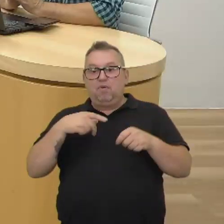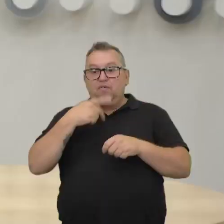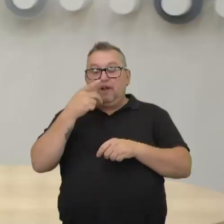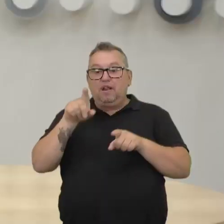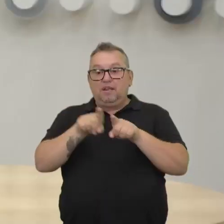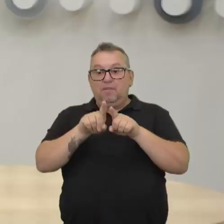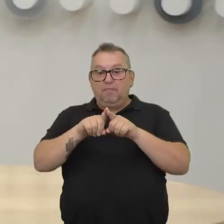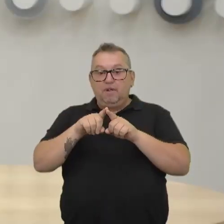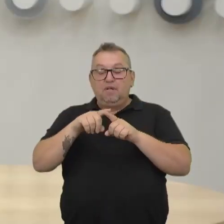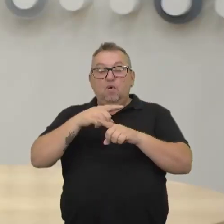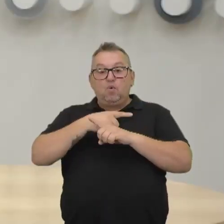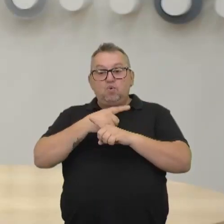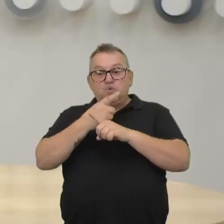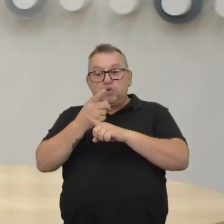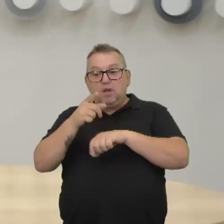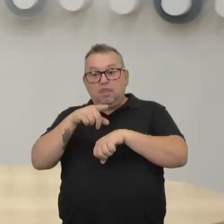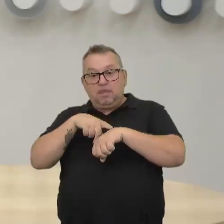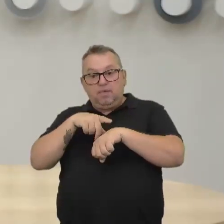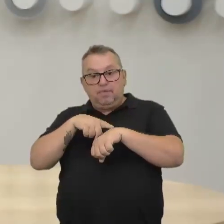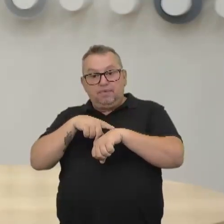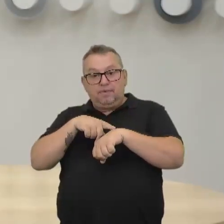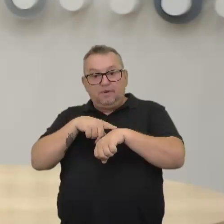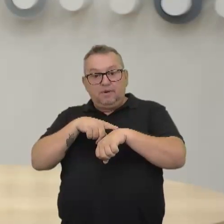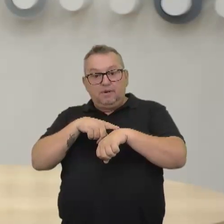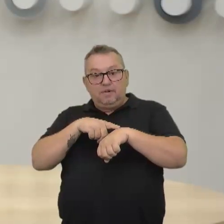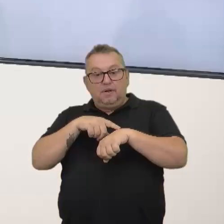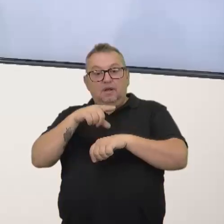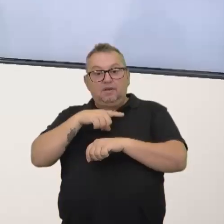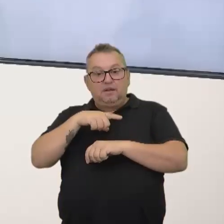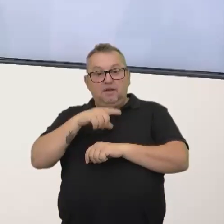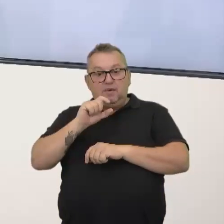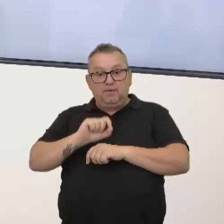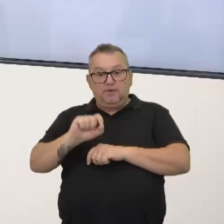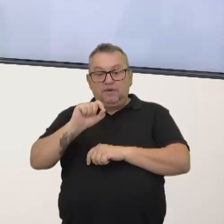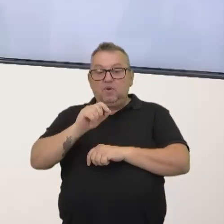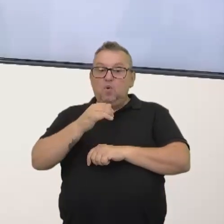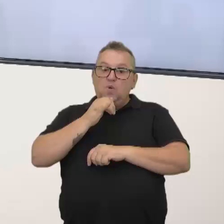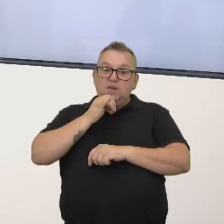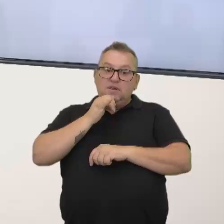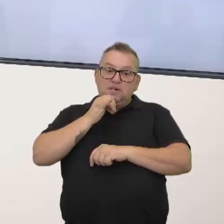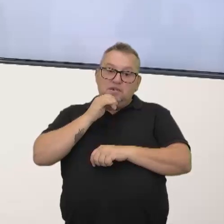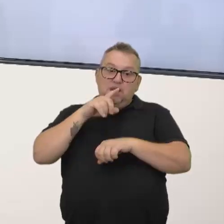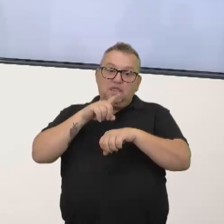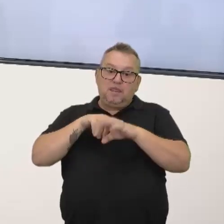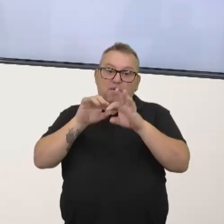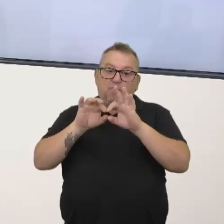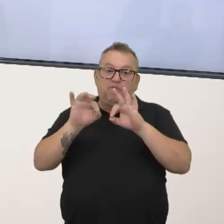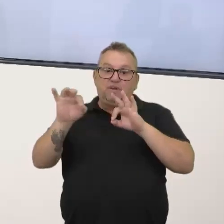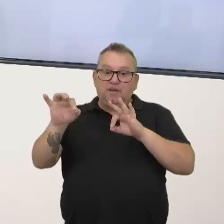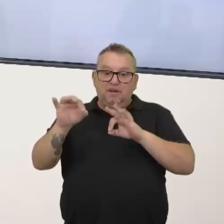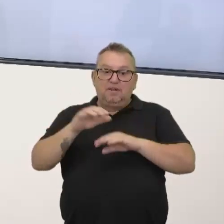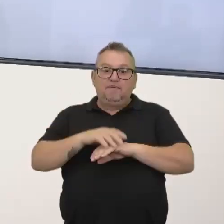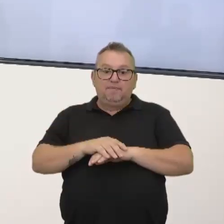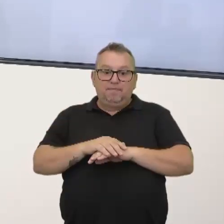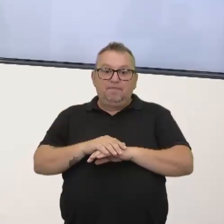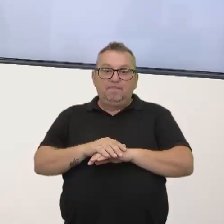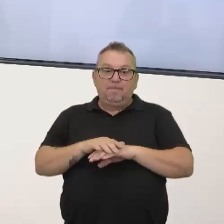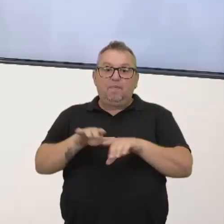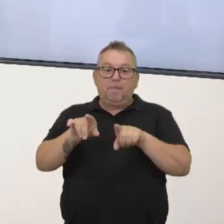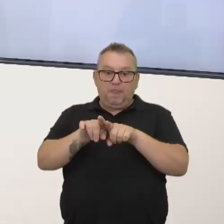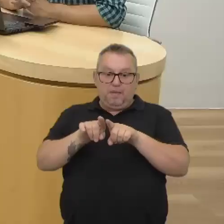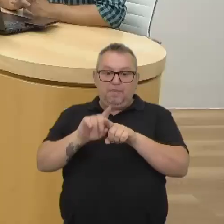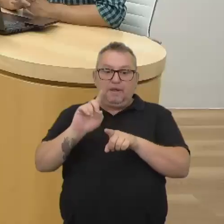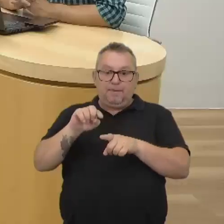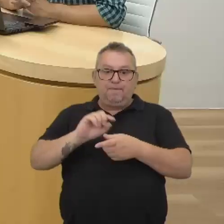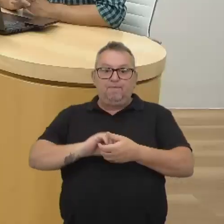exemplo, de velocidade e tempo, né, Vivi? A gente tem aqui um exemplo de tempo e distância, mas a velocidade e tempo também